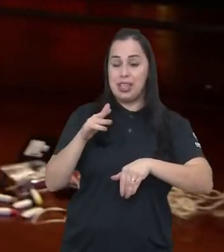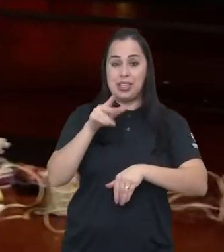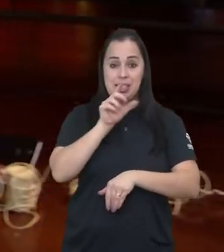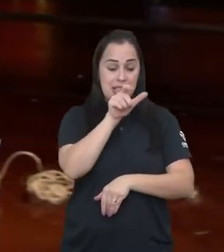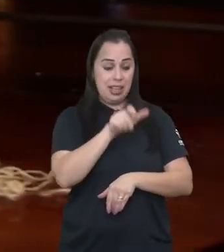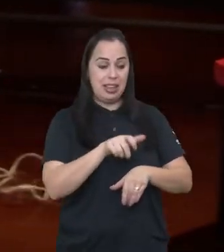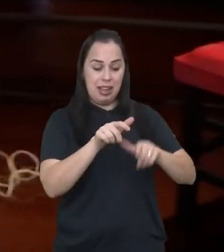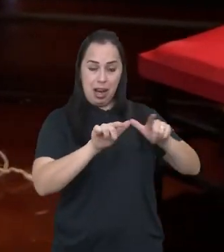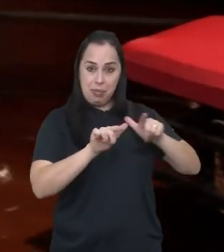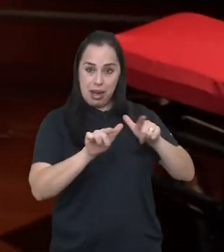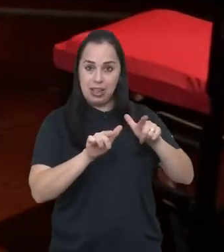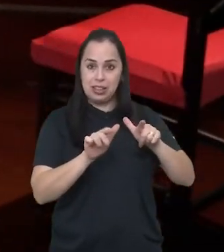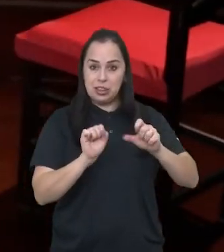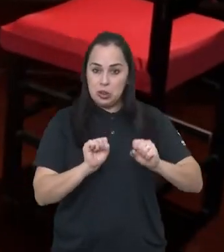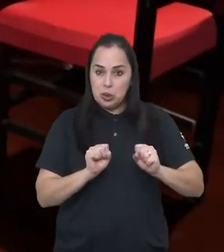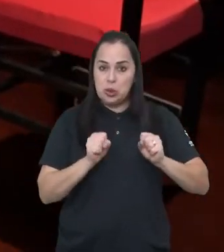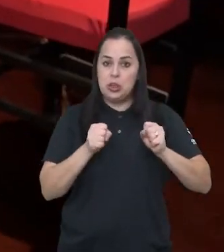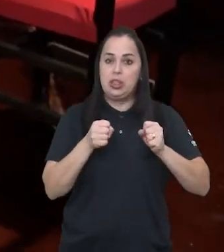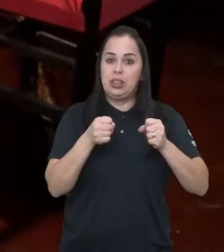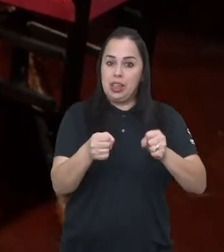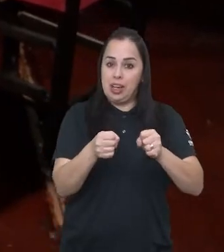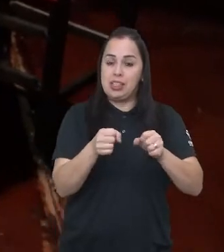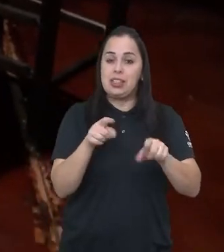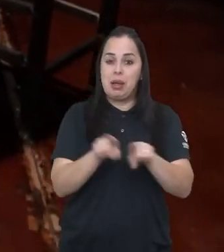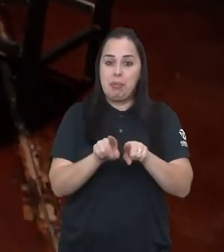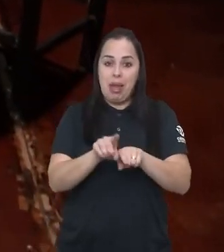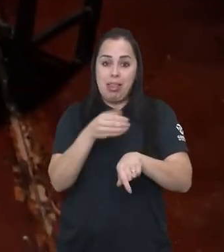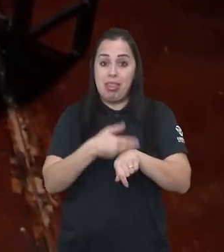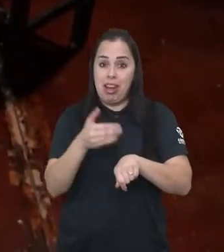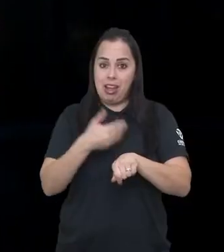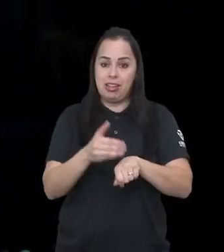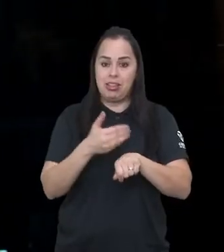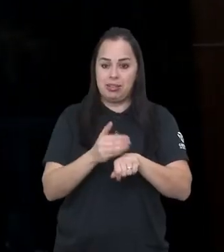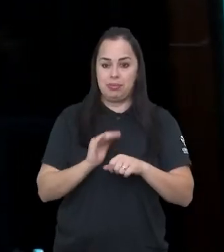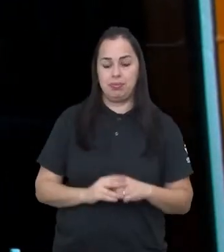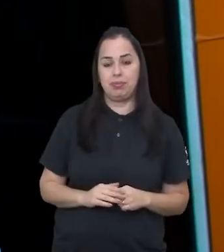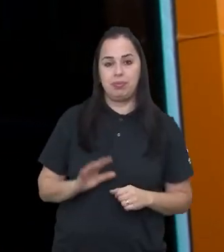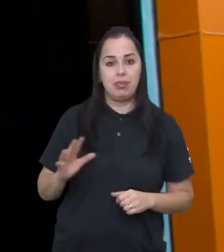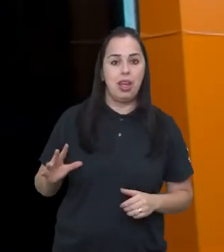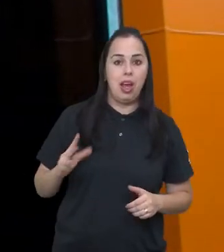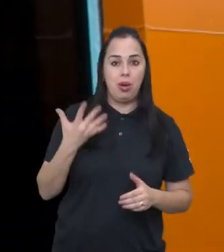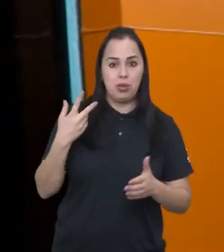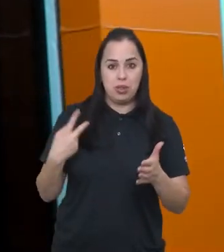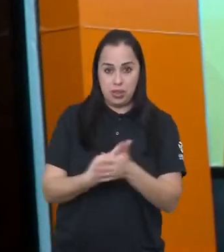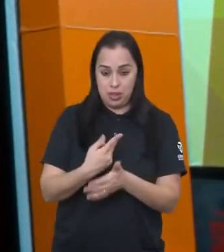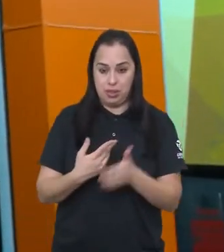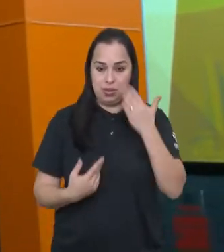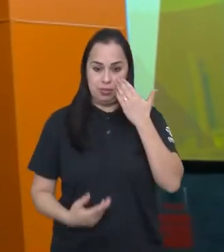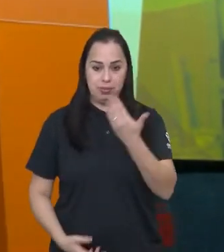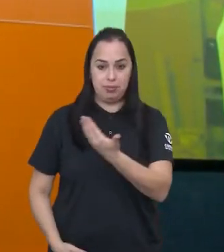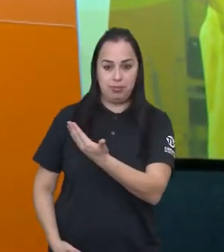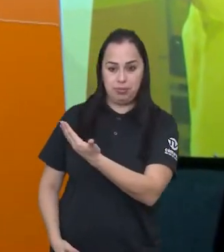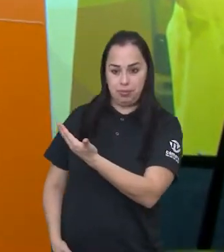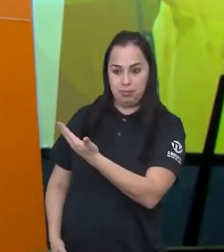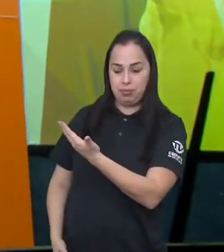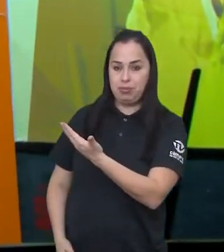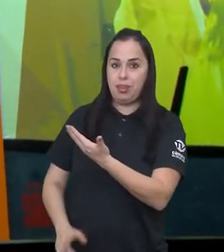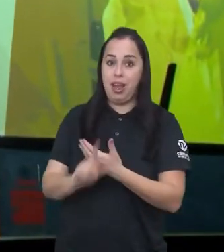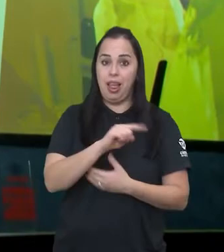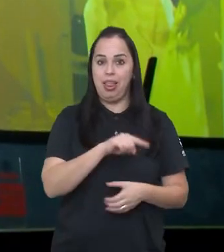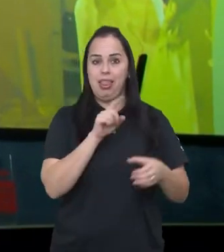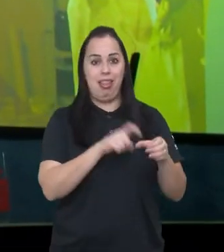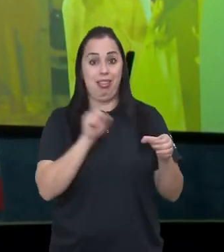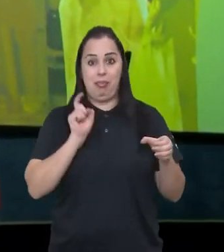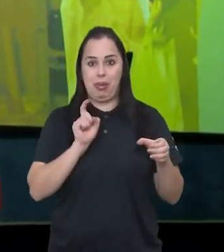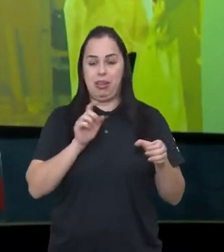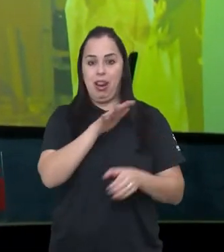área se esforça para seguir com os ensaios e apresentações. Foi o que aconteceu com este teatro independente, que